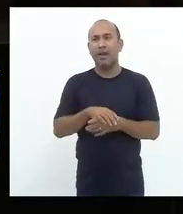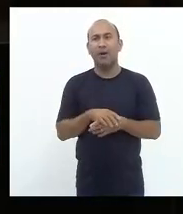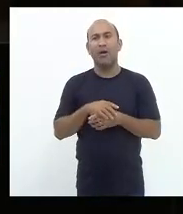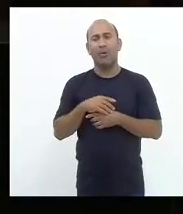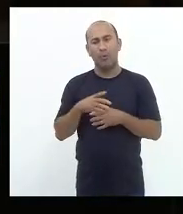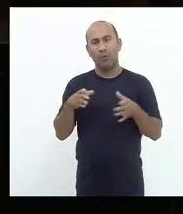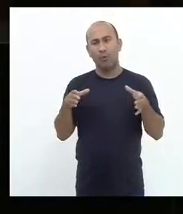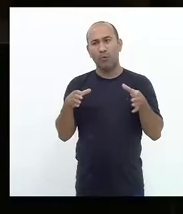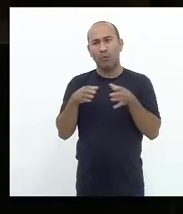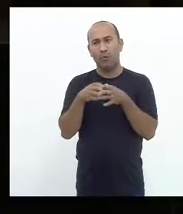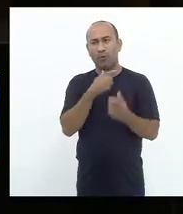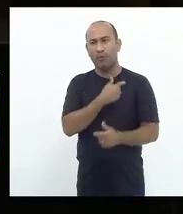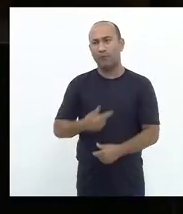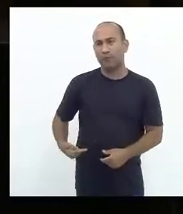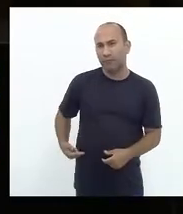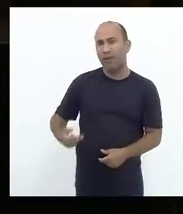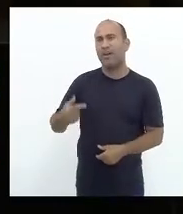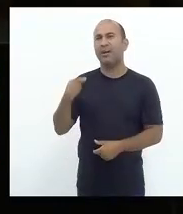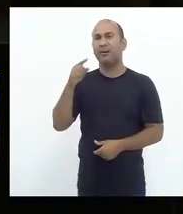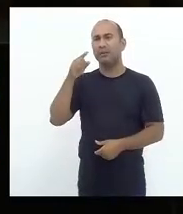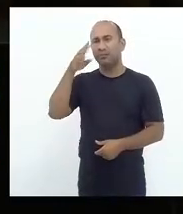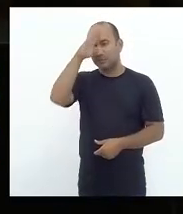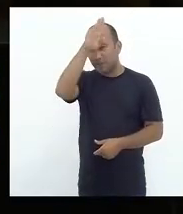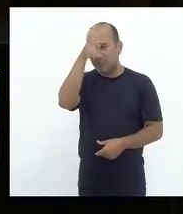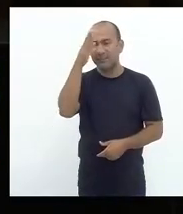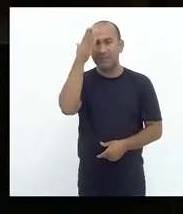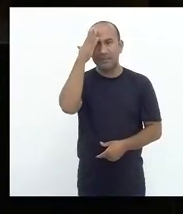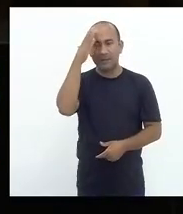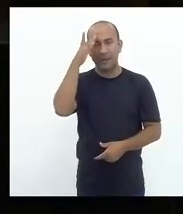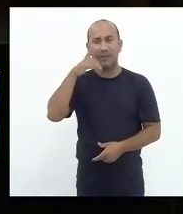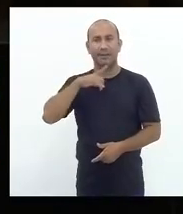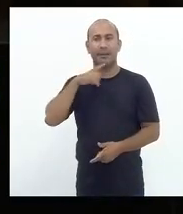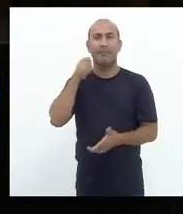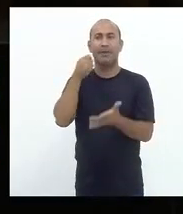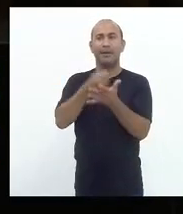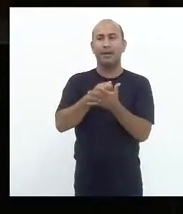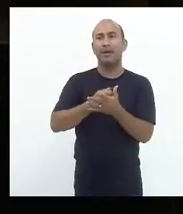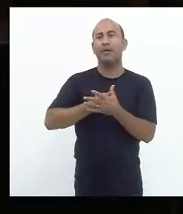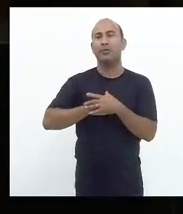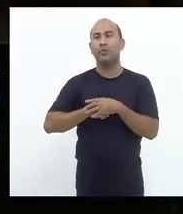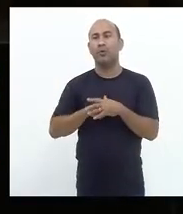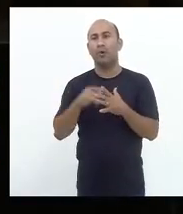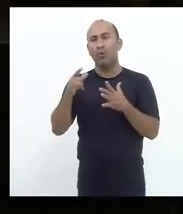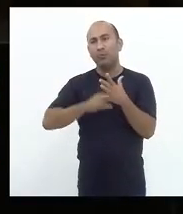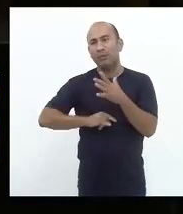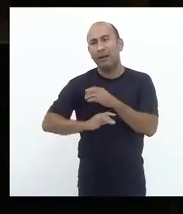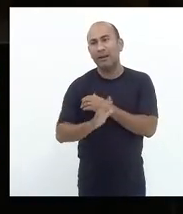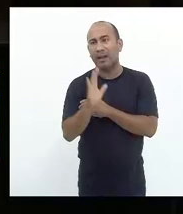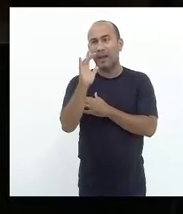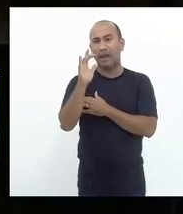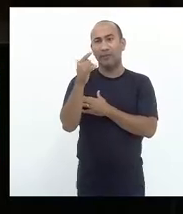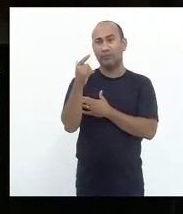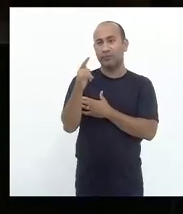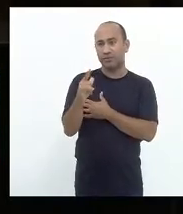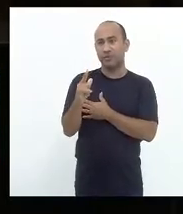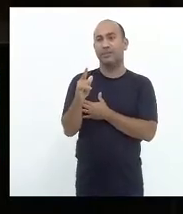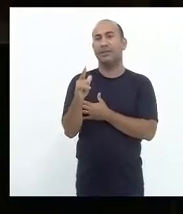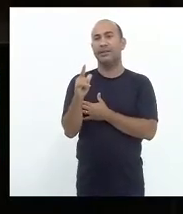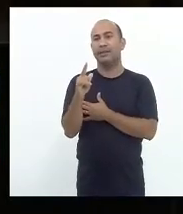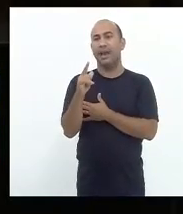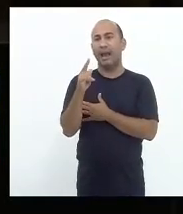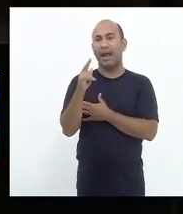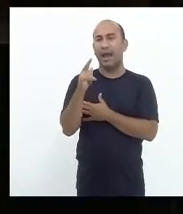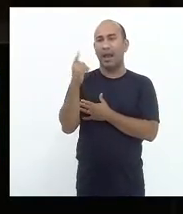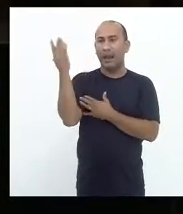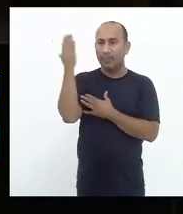estavam celebrando contratos com preços exorbitantes de uma vacina que sequer tinha passado pela Anvisa. É